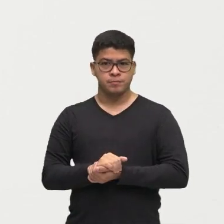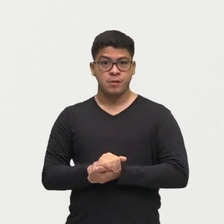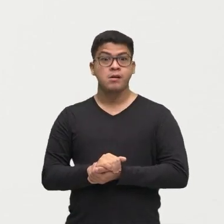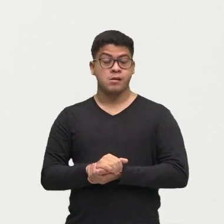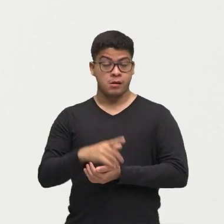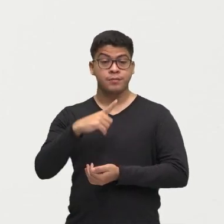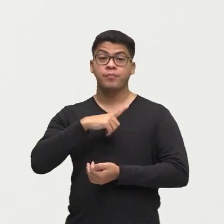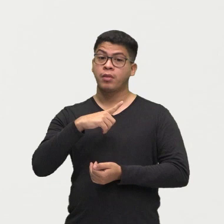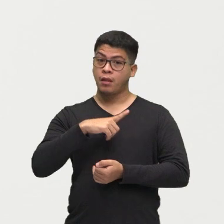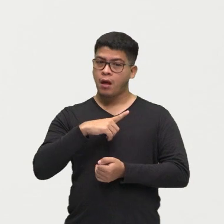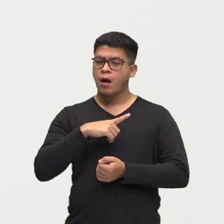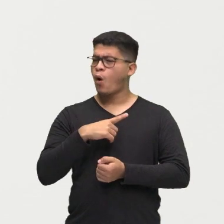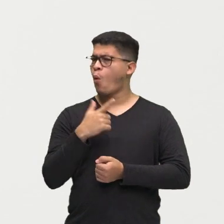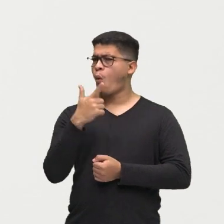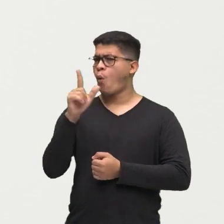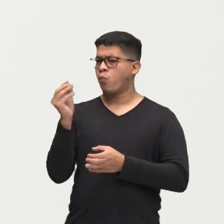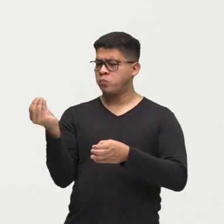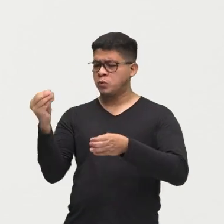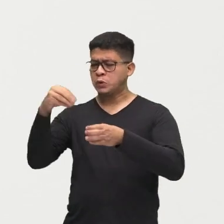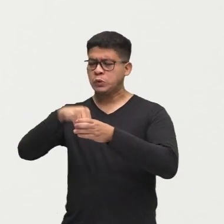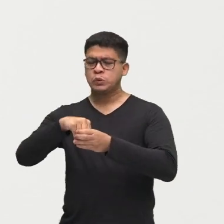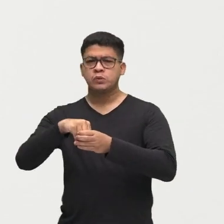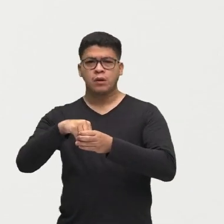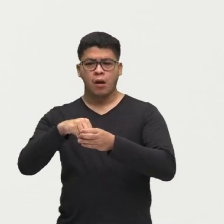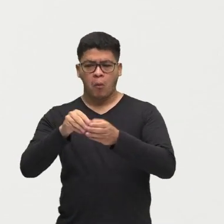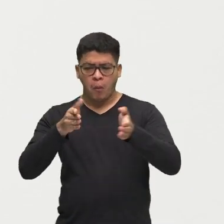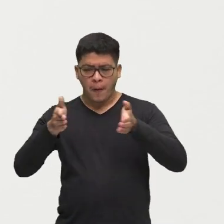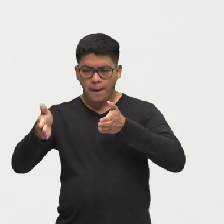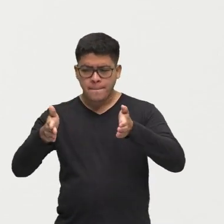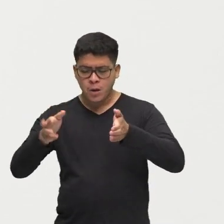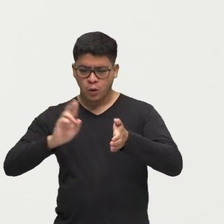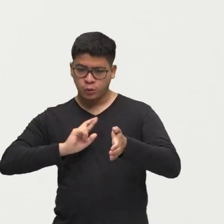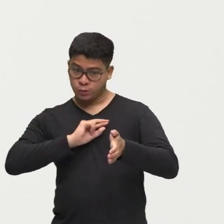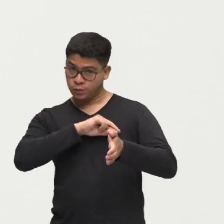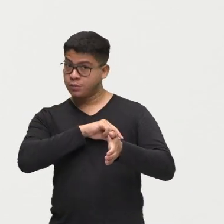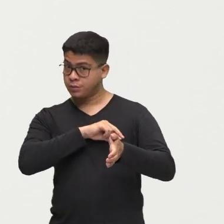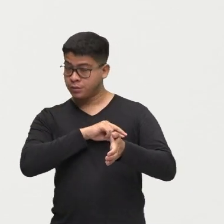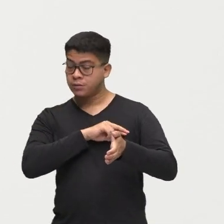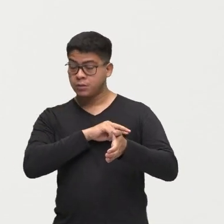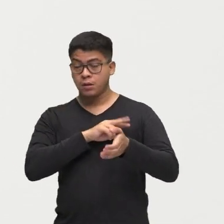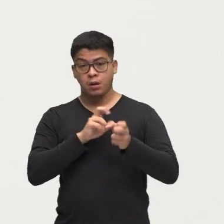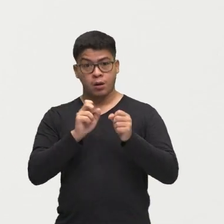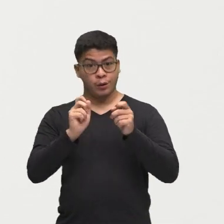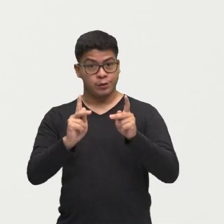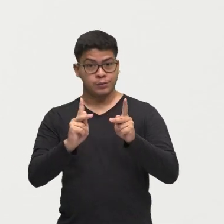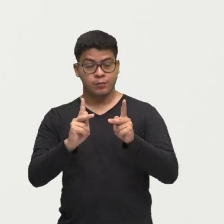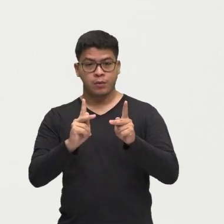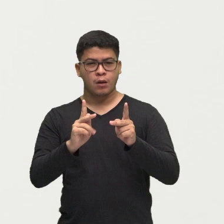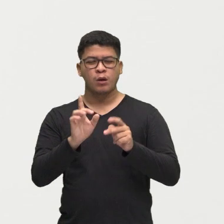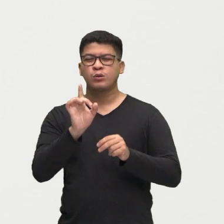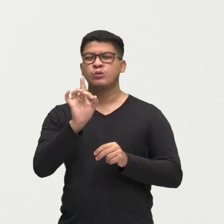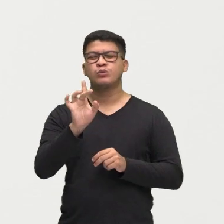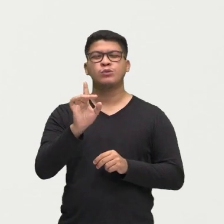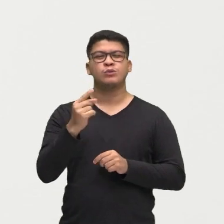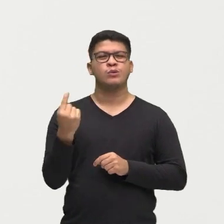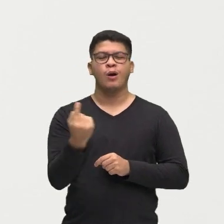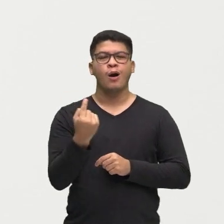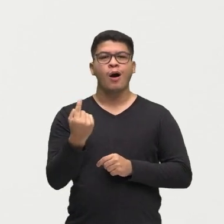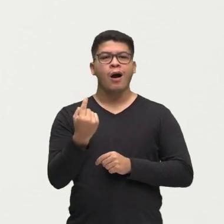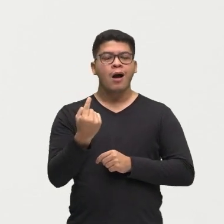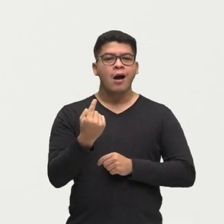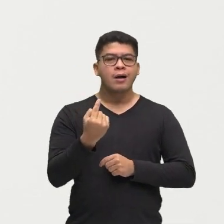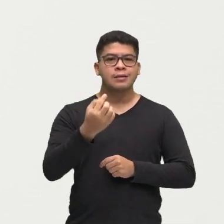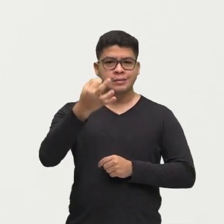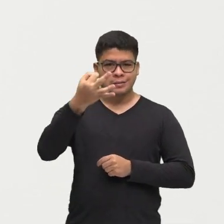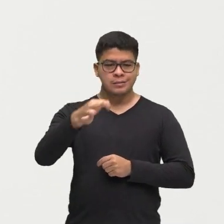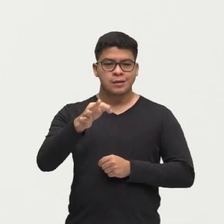que também não vão se enquadrar nesse período do romantismo, certo? Então, a única alternativa correta aqui que nós vamos ter